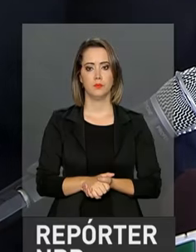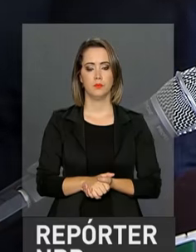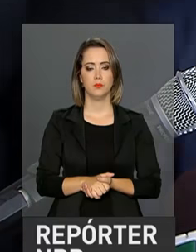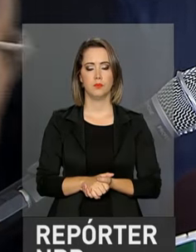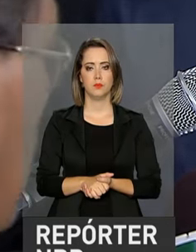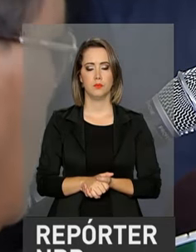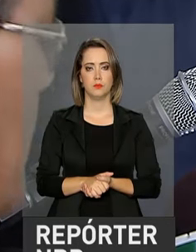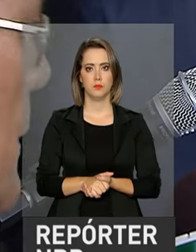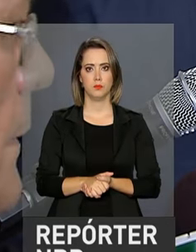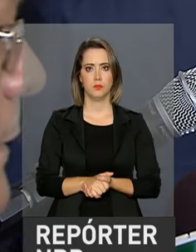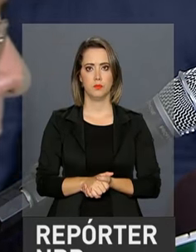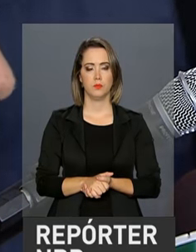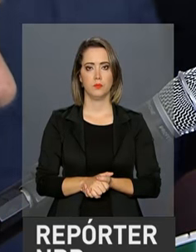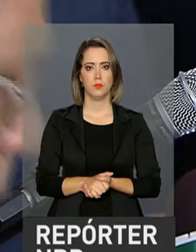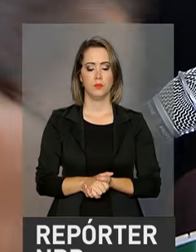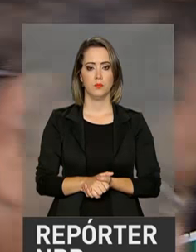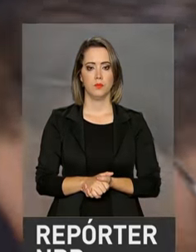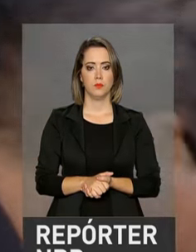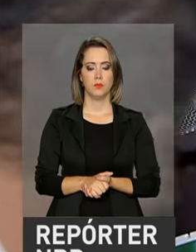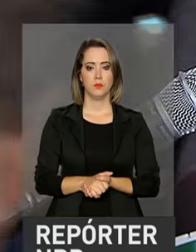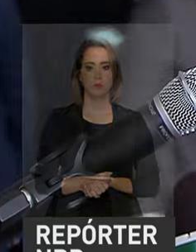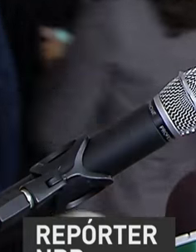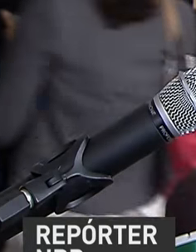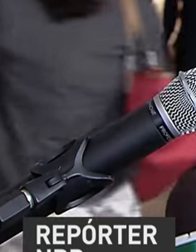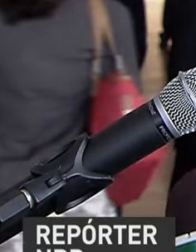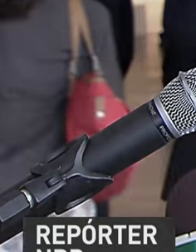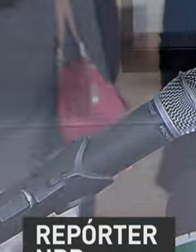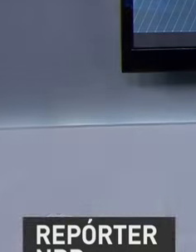uma pergunta? Eduardo Cunha.